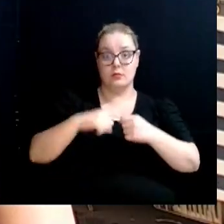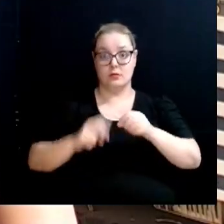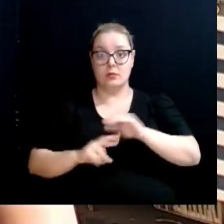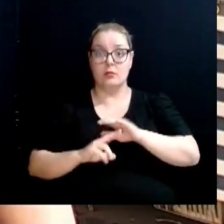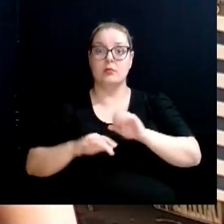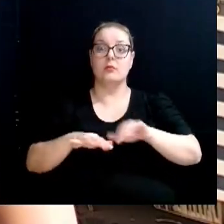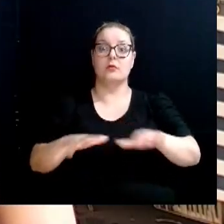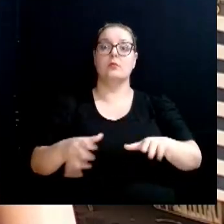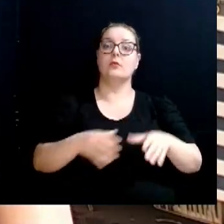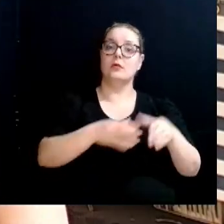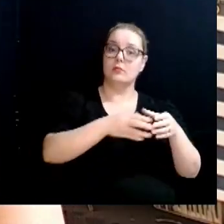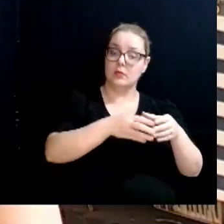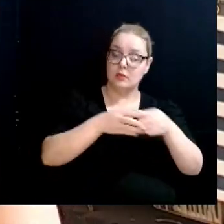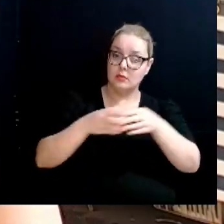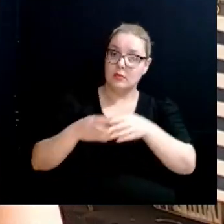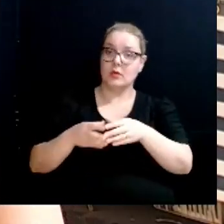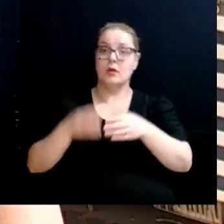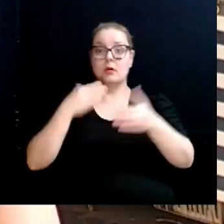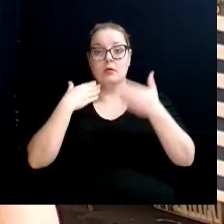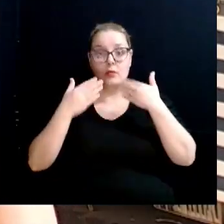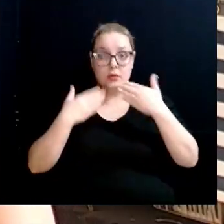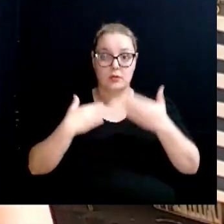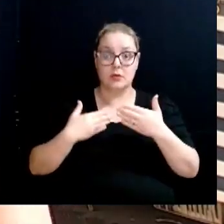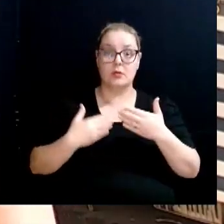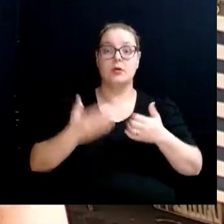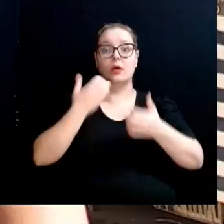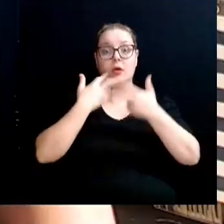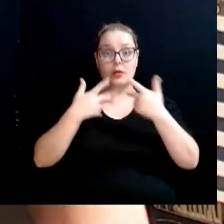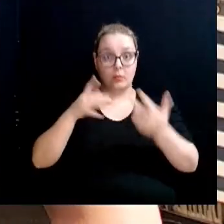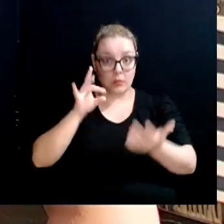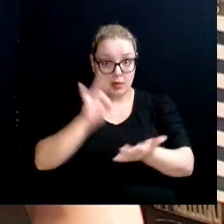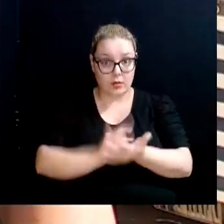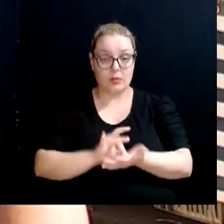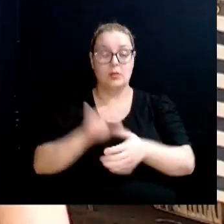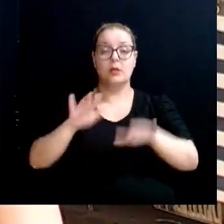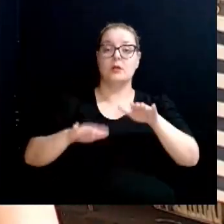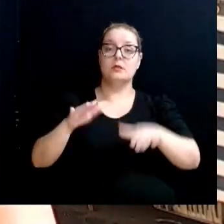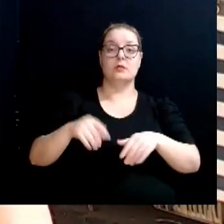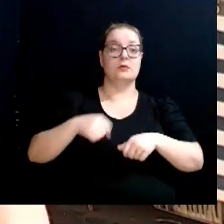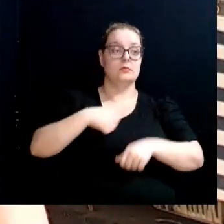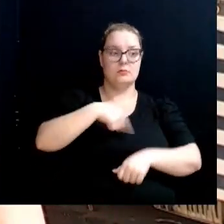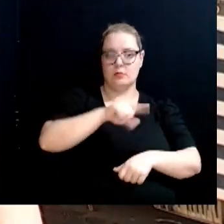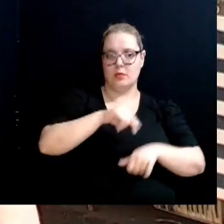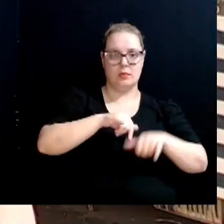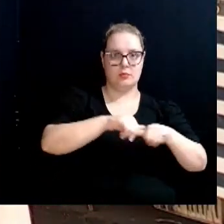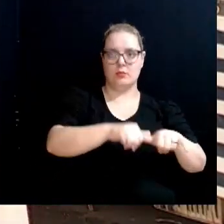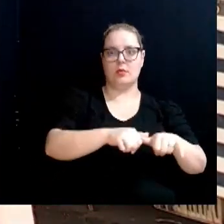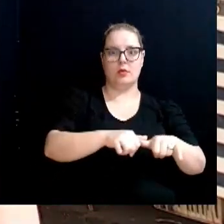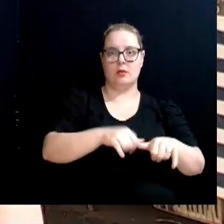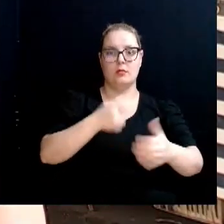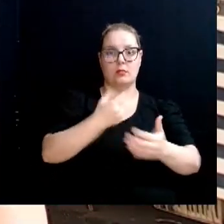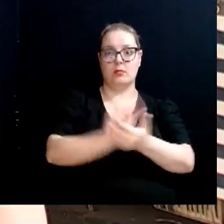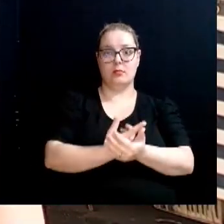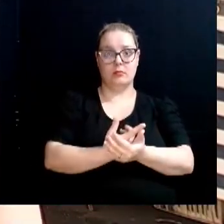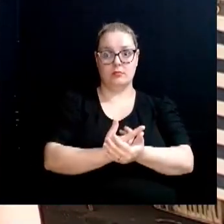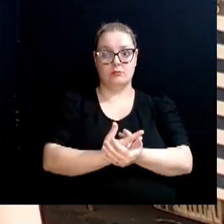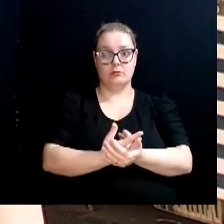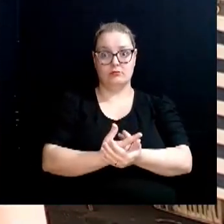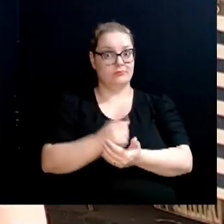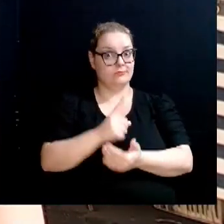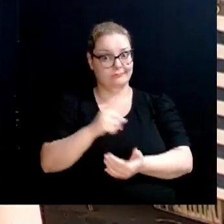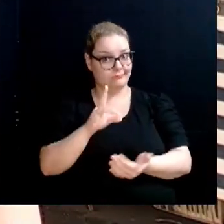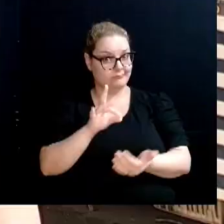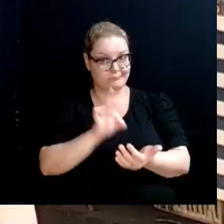conviver, a conversar, a comer comidas de verdade, que muitas vezes a gente vai no supermercado e a gente compra comidas que não são de verdade,